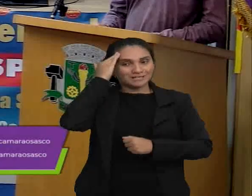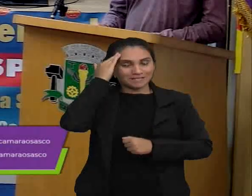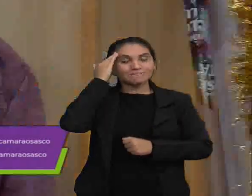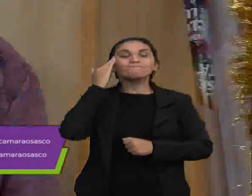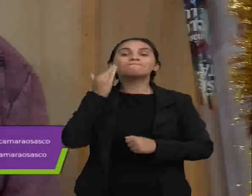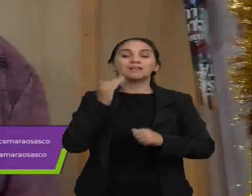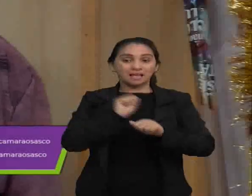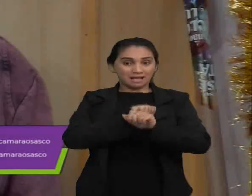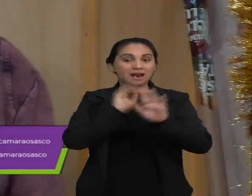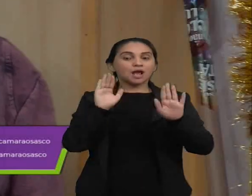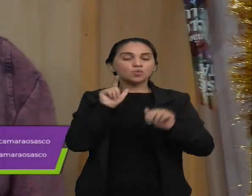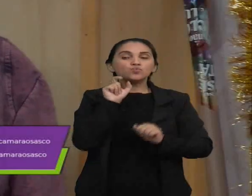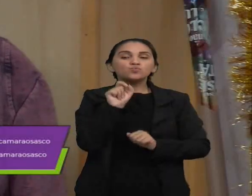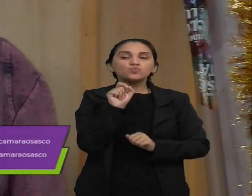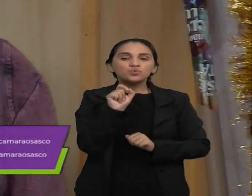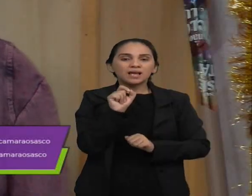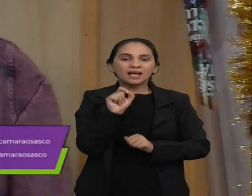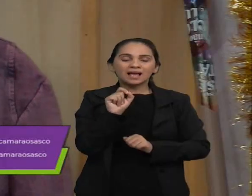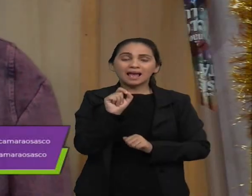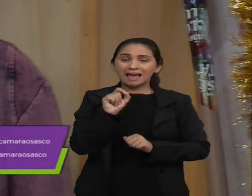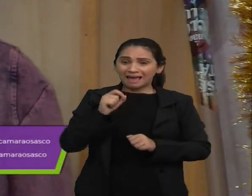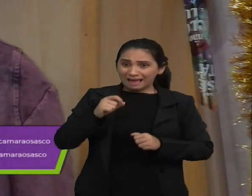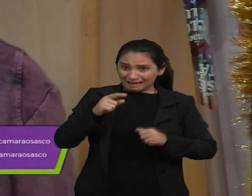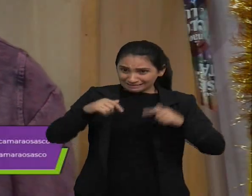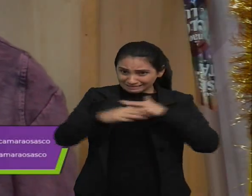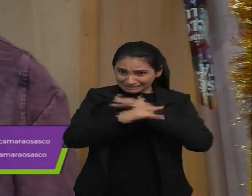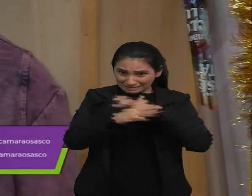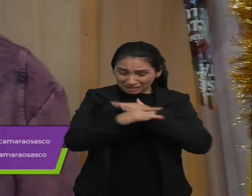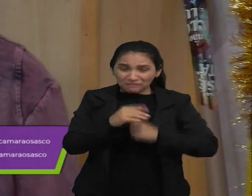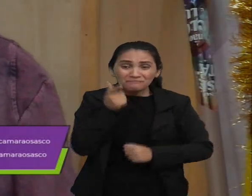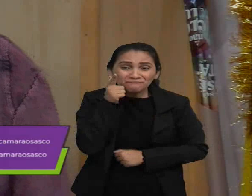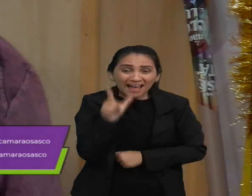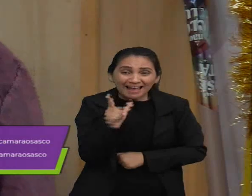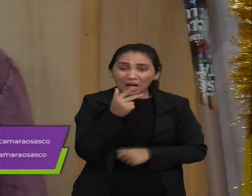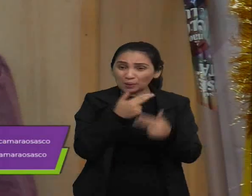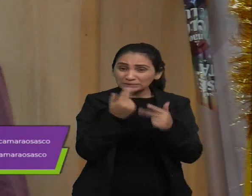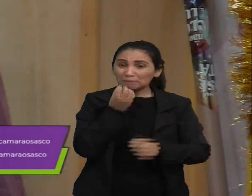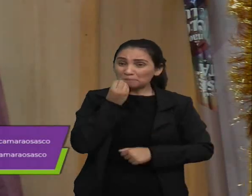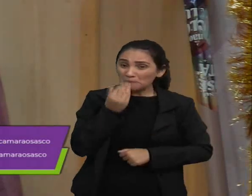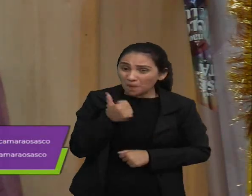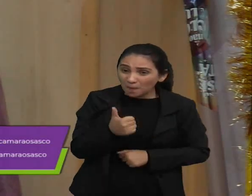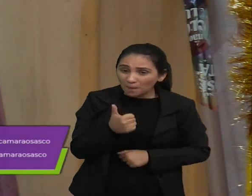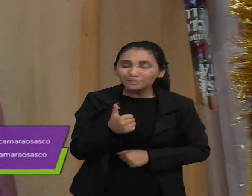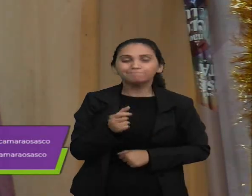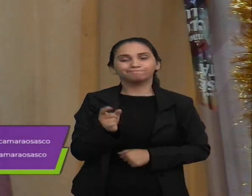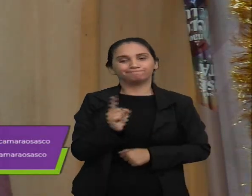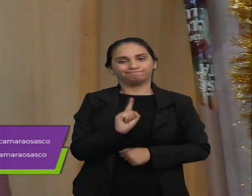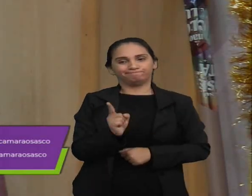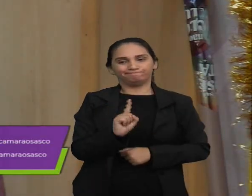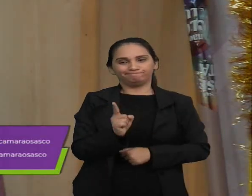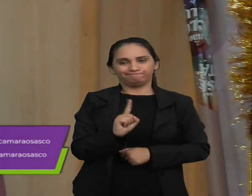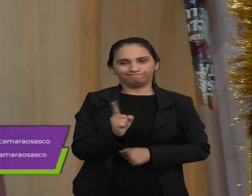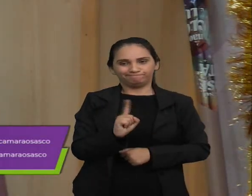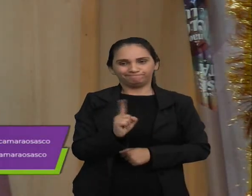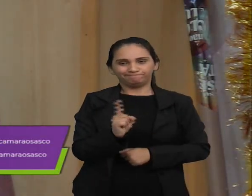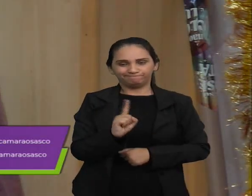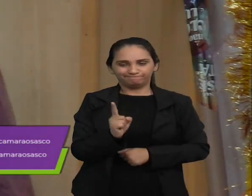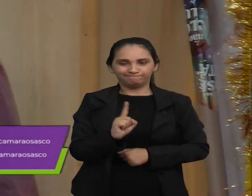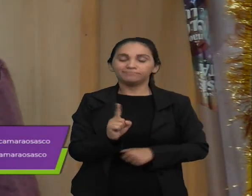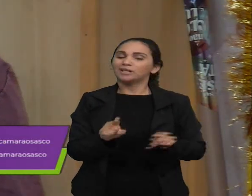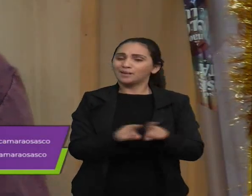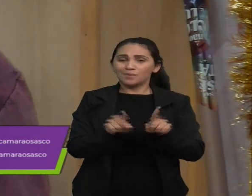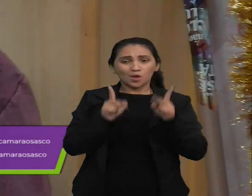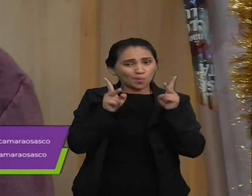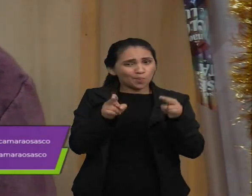que a cidade não vai levar vantagem alguma. Como a maioria dos municípios